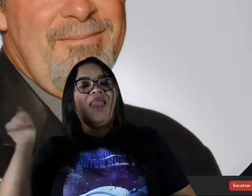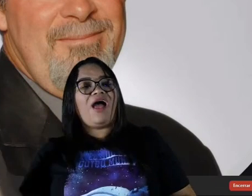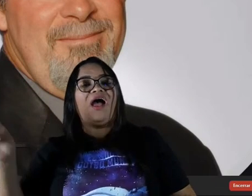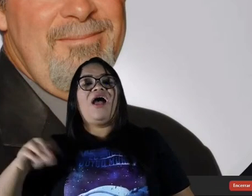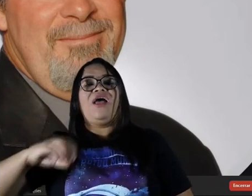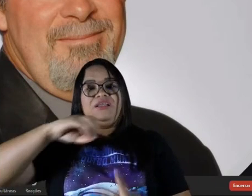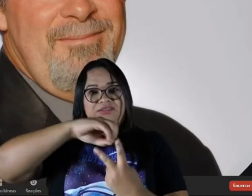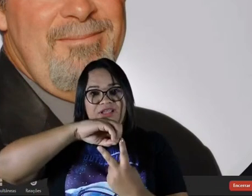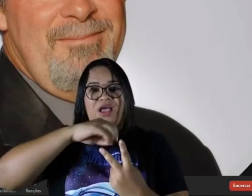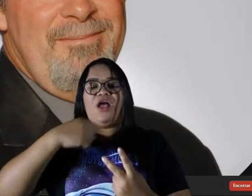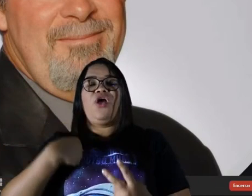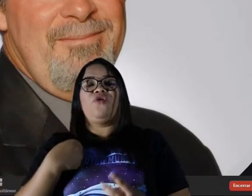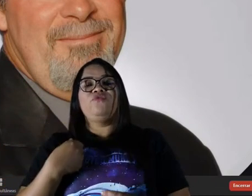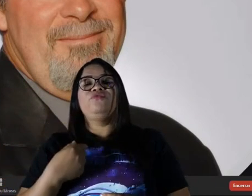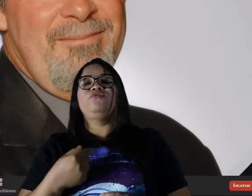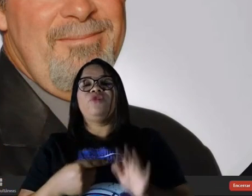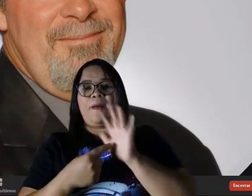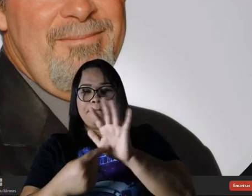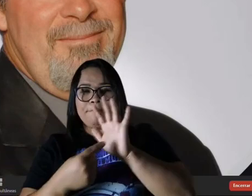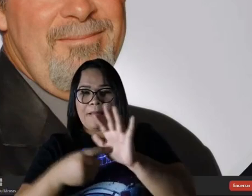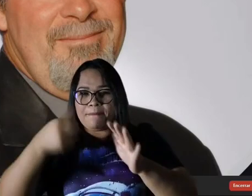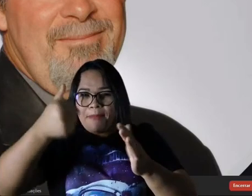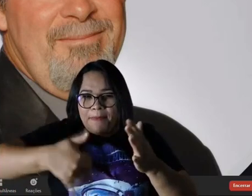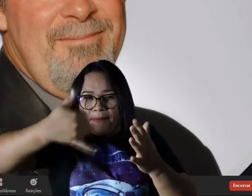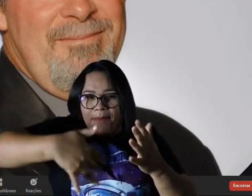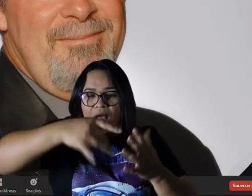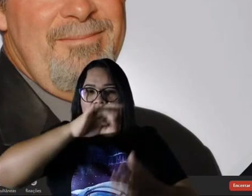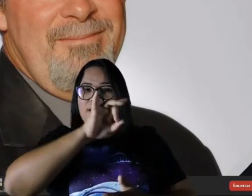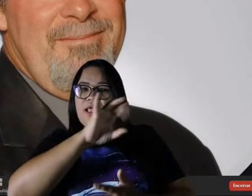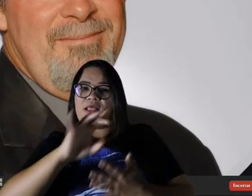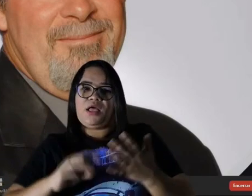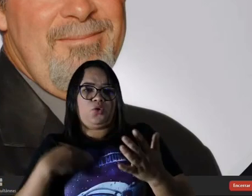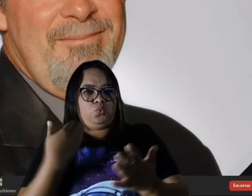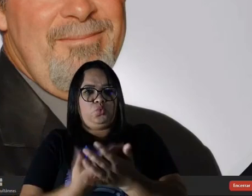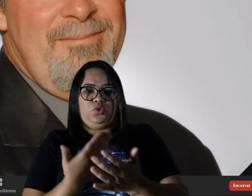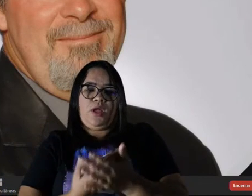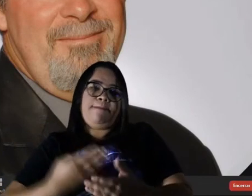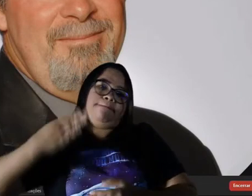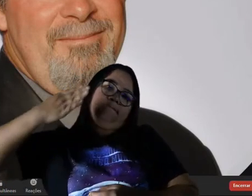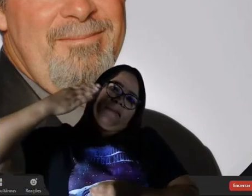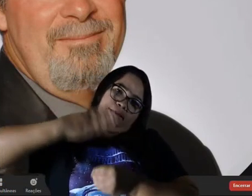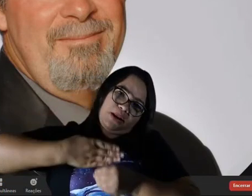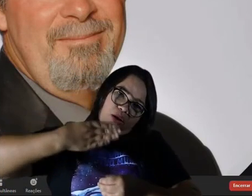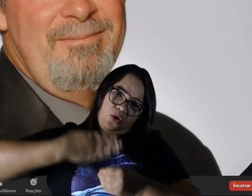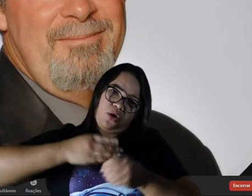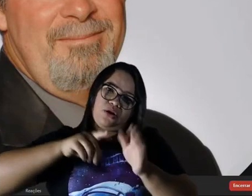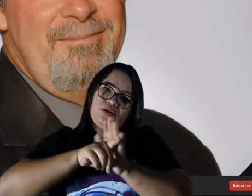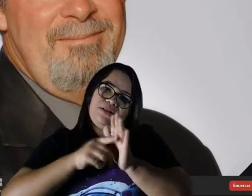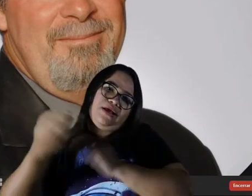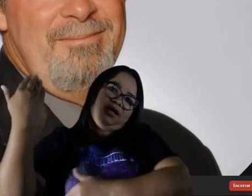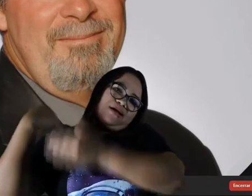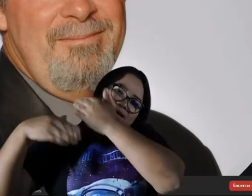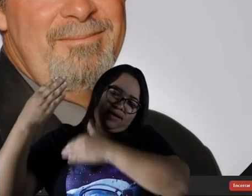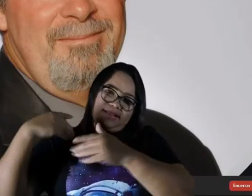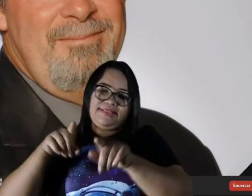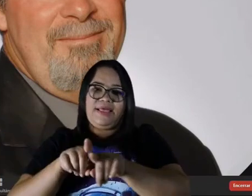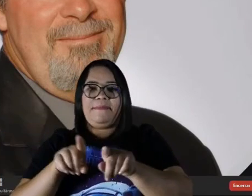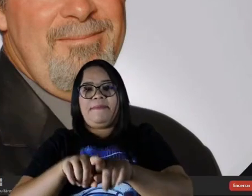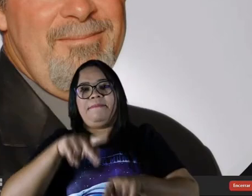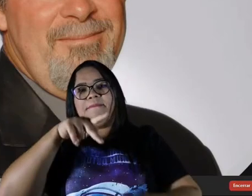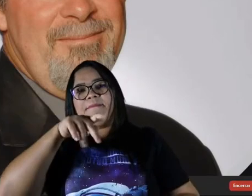estou estudando tabletes cuneiformes babilônicos, todos os tratados persa, então aguarde que tem muita coisa acadêmica para você